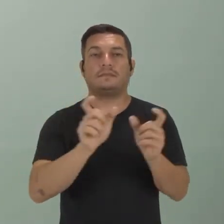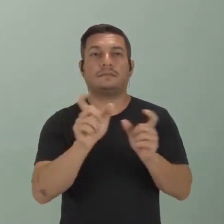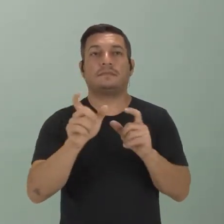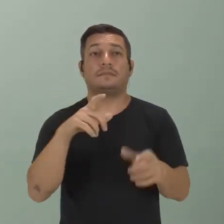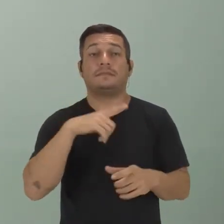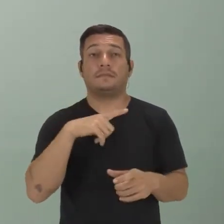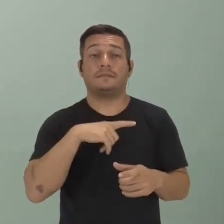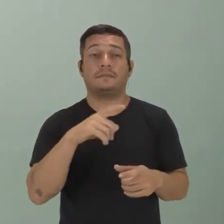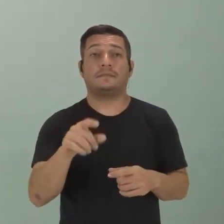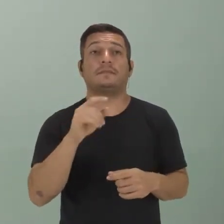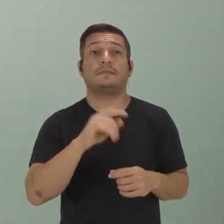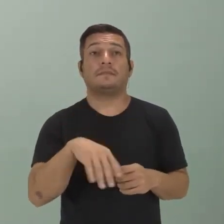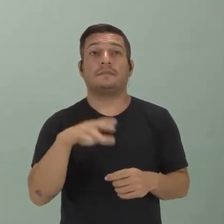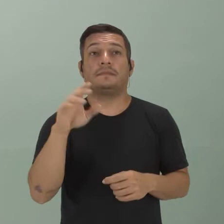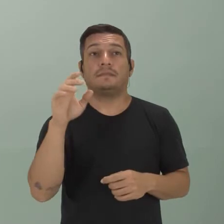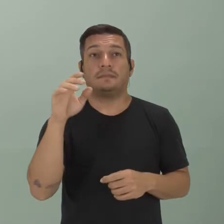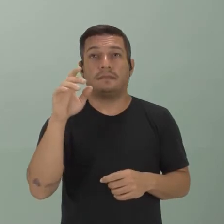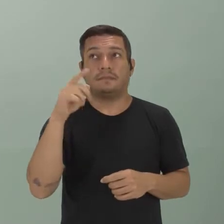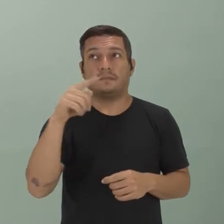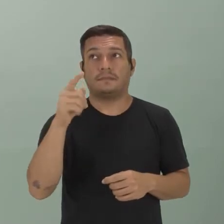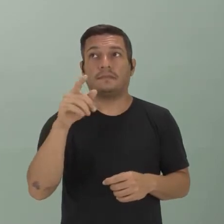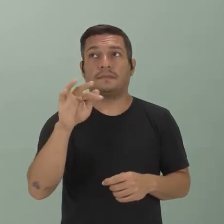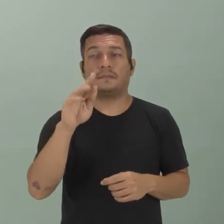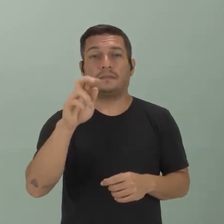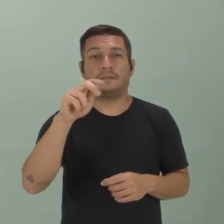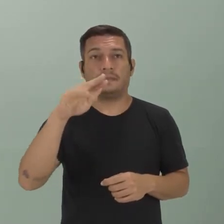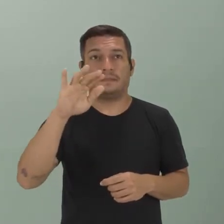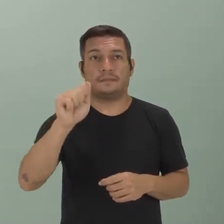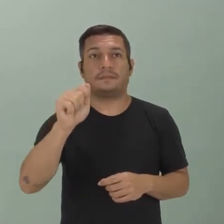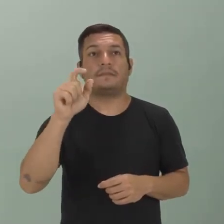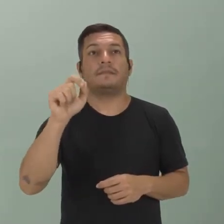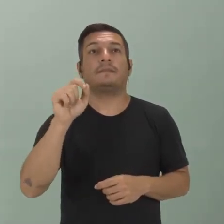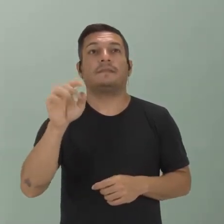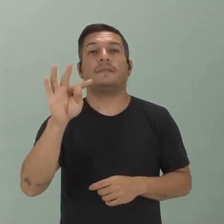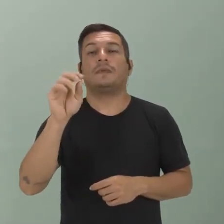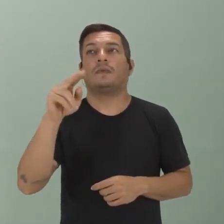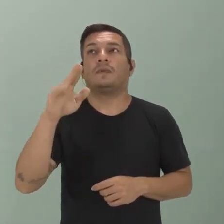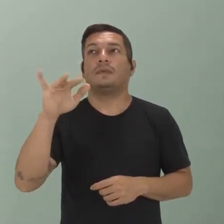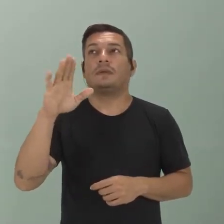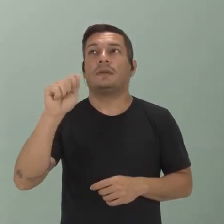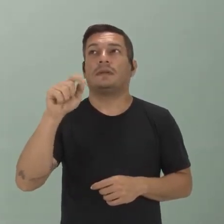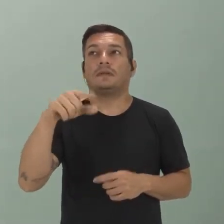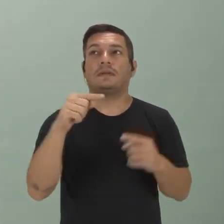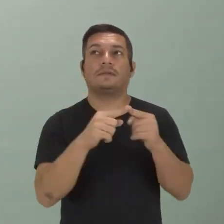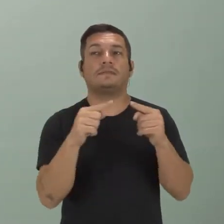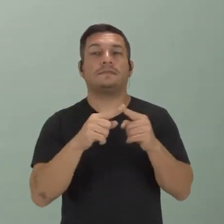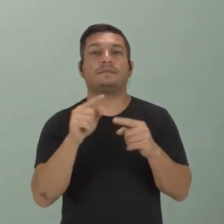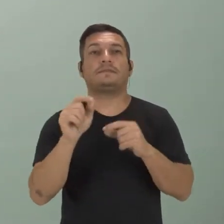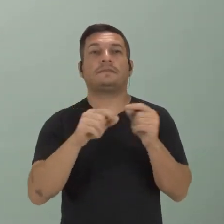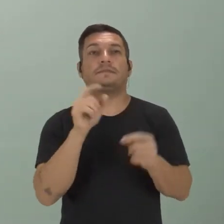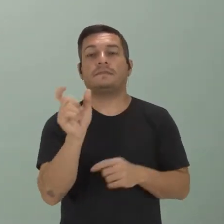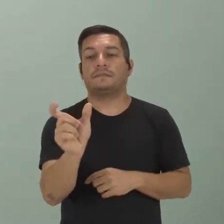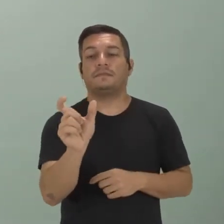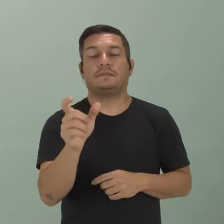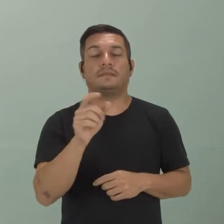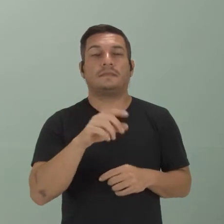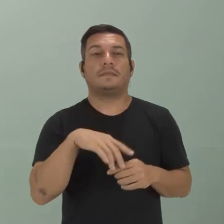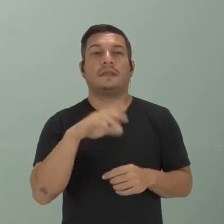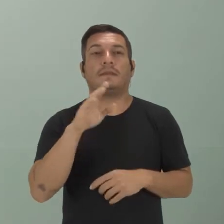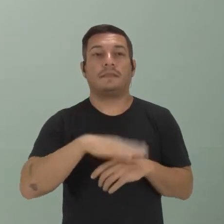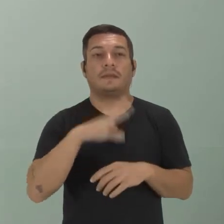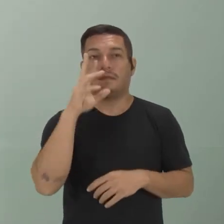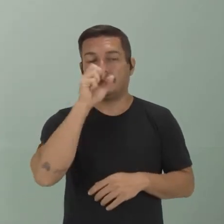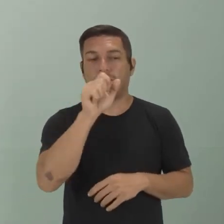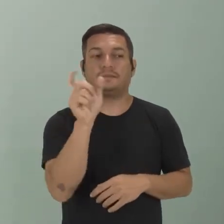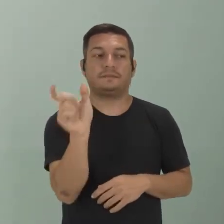Existe a acentuação tônica e a acentuação gráfica. A acentuação tônica, ela está relacionada à sílaba mais forte da palavra